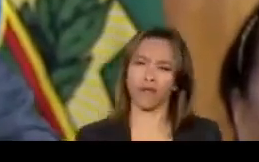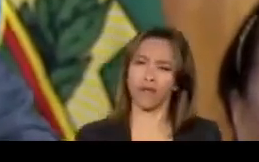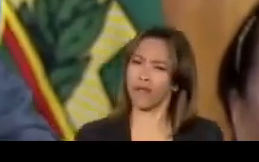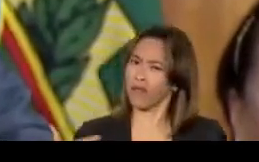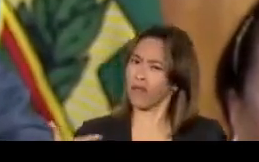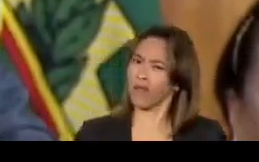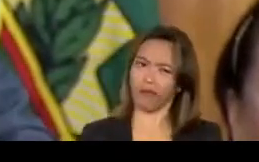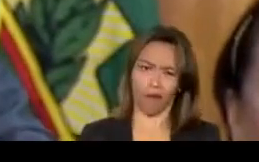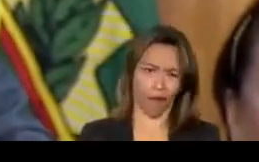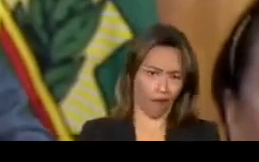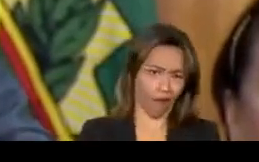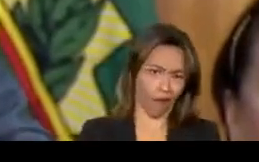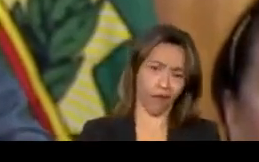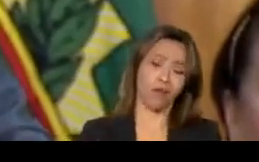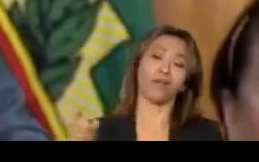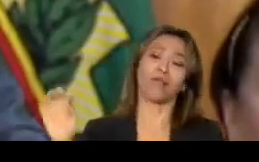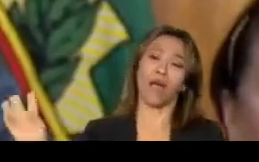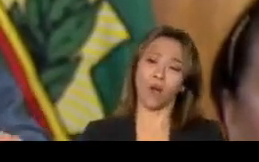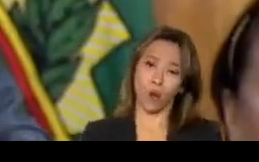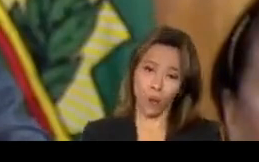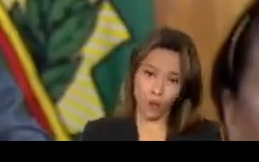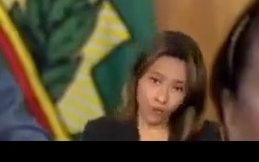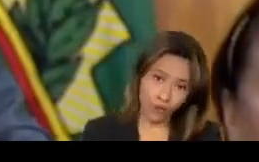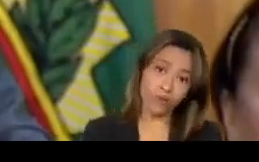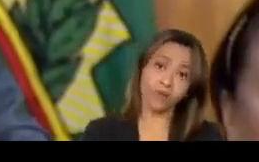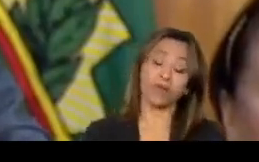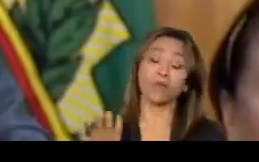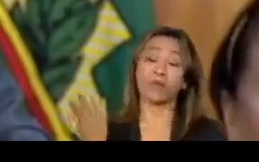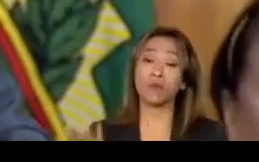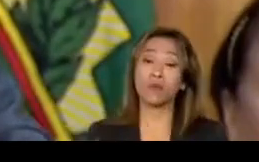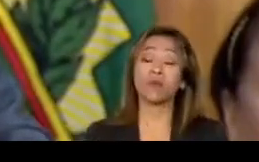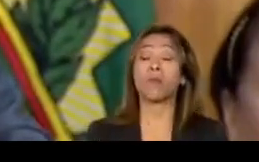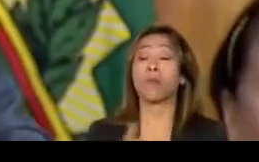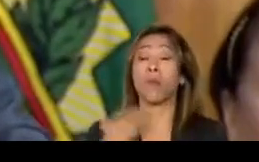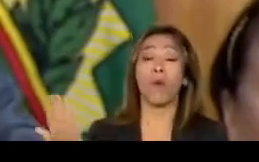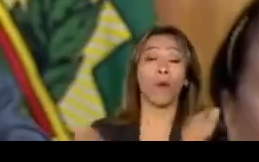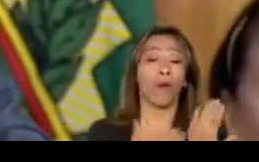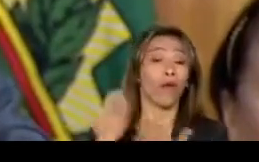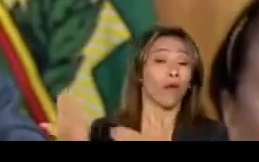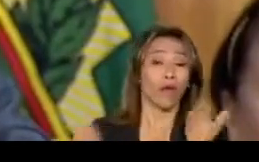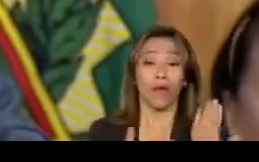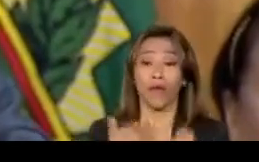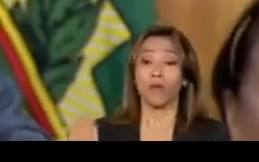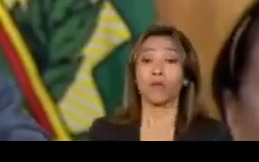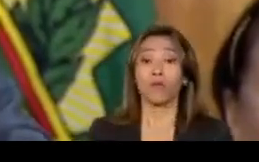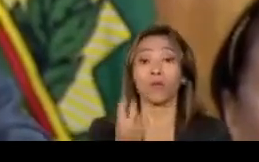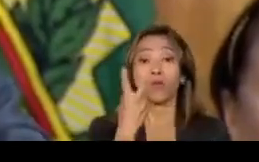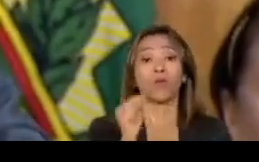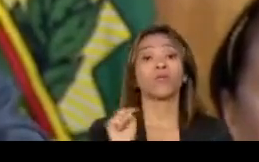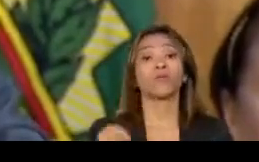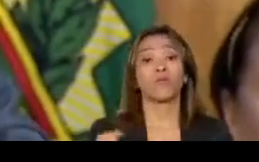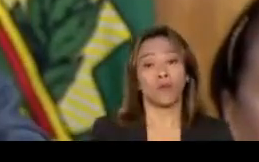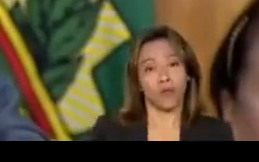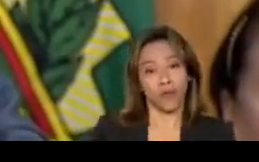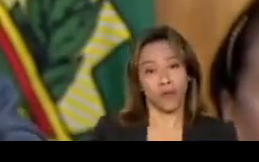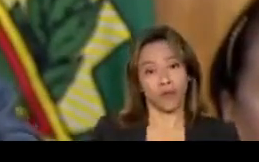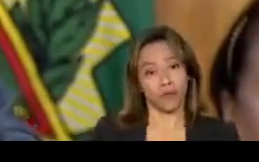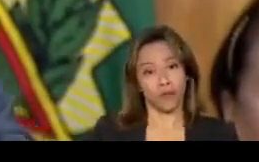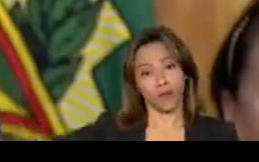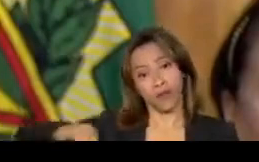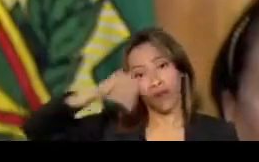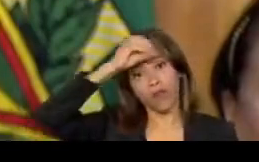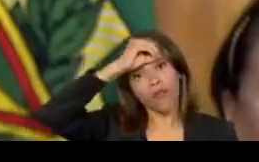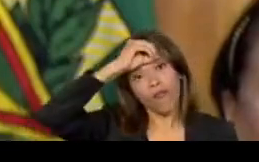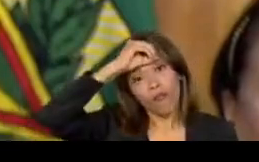guerra. É um genocídio que já matou quase 2.000 crianças que não tem nada a ver com